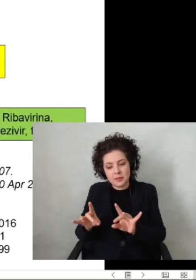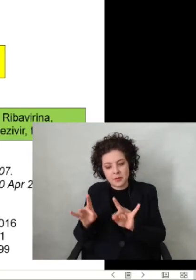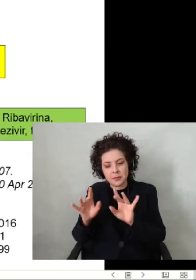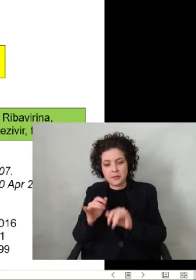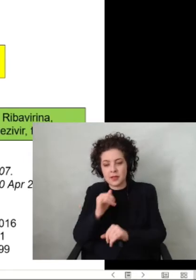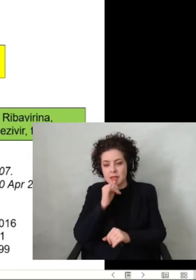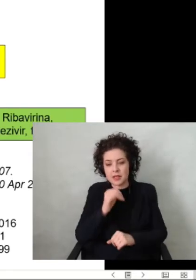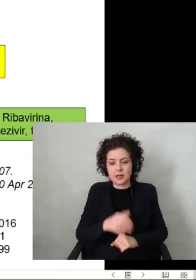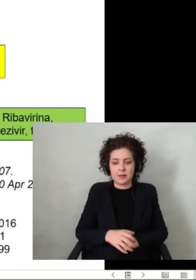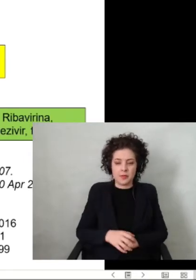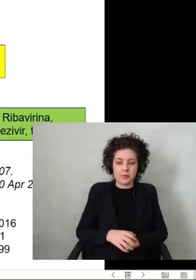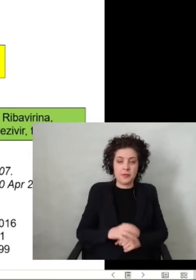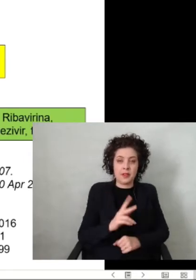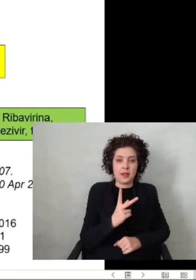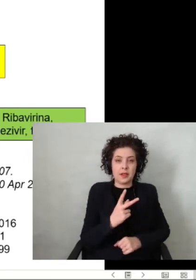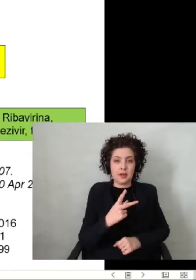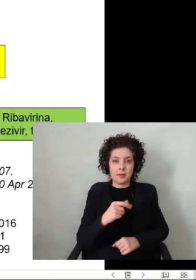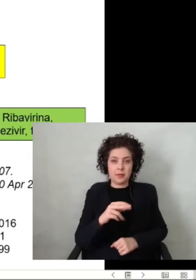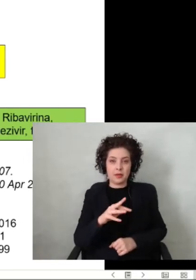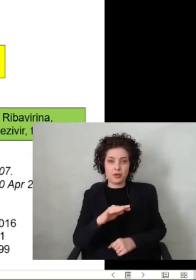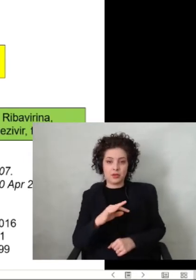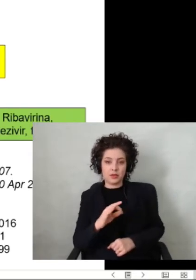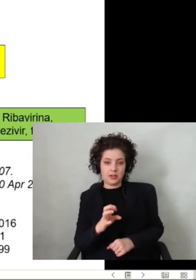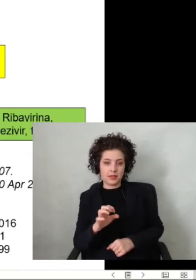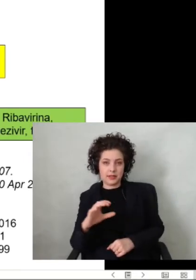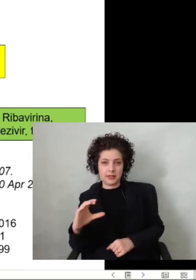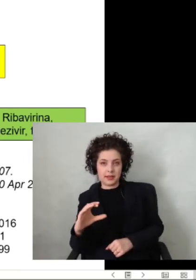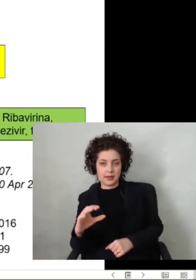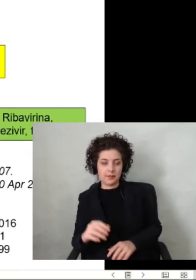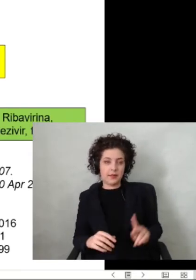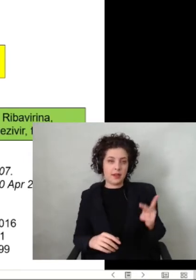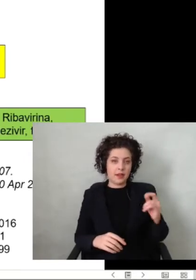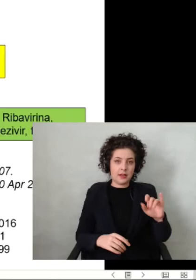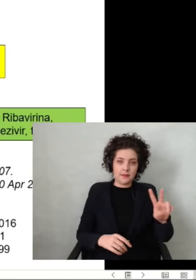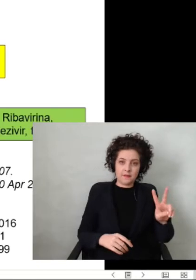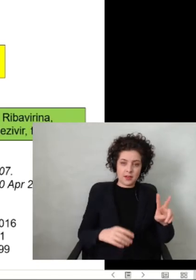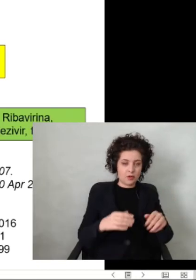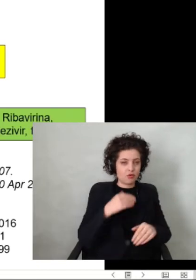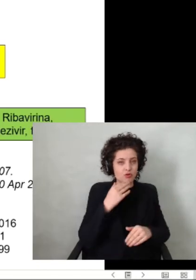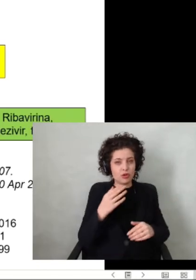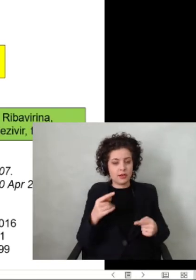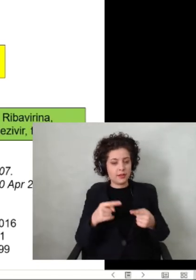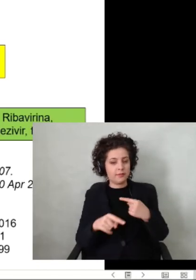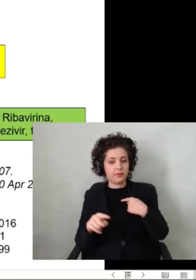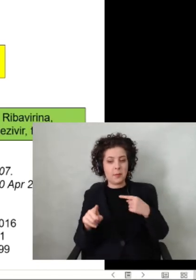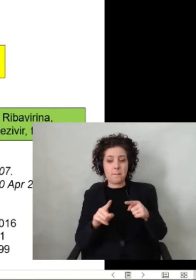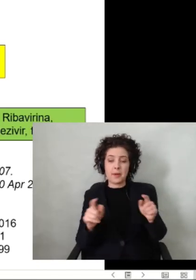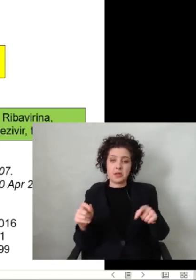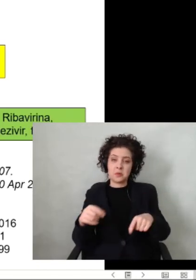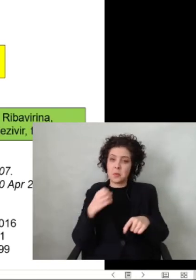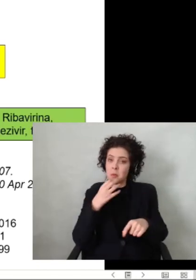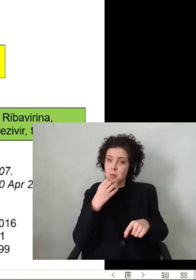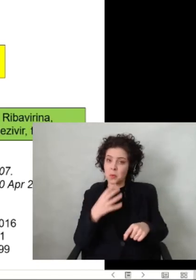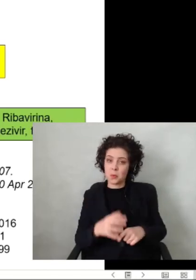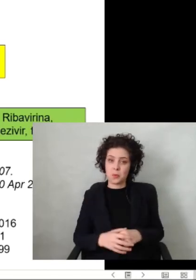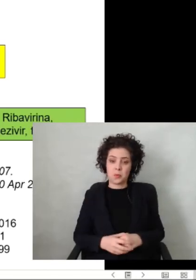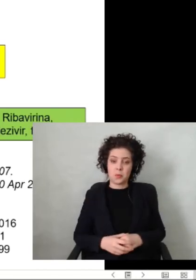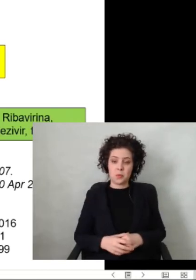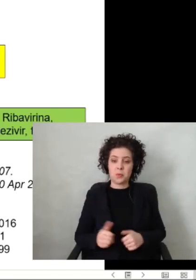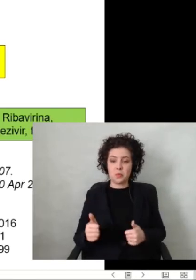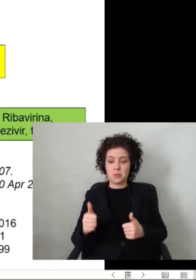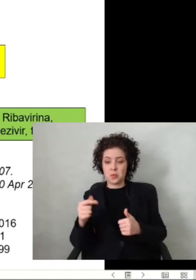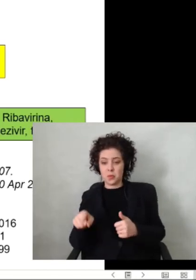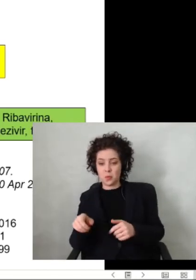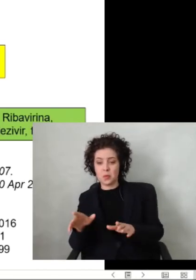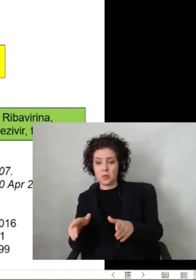hepatite C não funciona para o HIV e vice-versa. Mas o potencial é bom. Depois que essas proteínas são feitas pelo vírus que